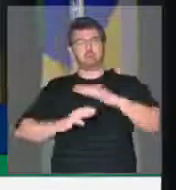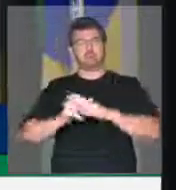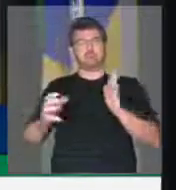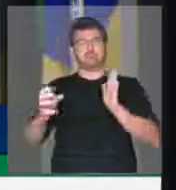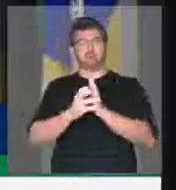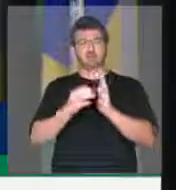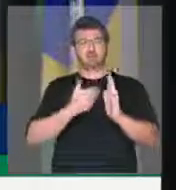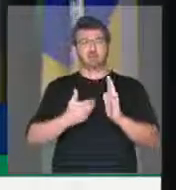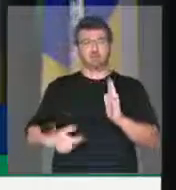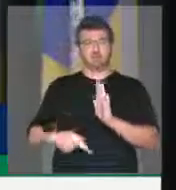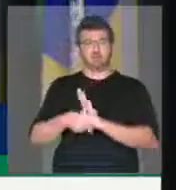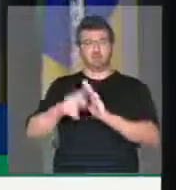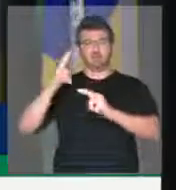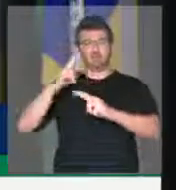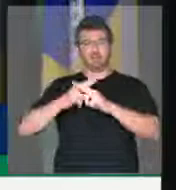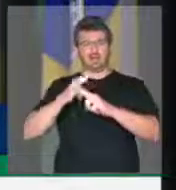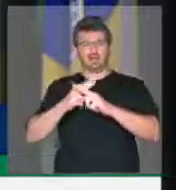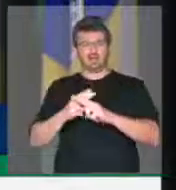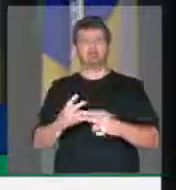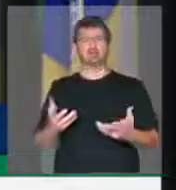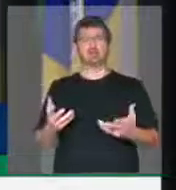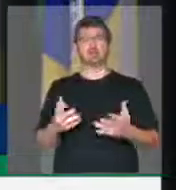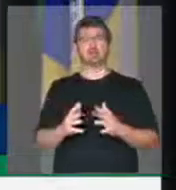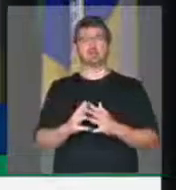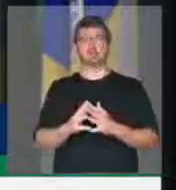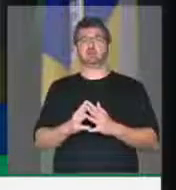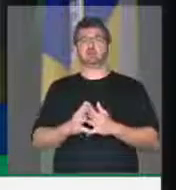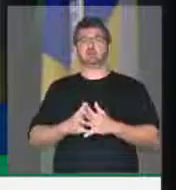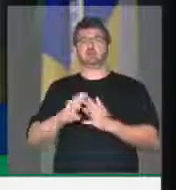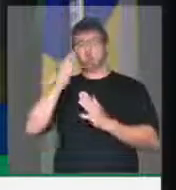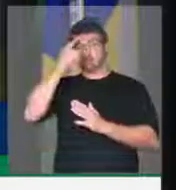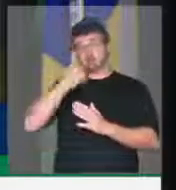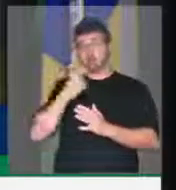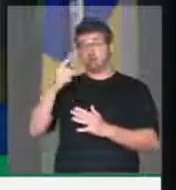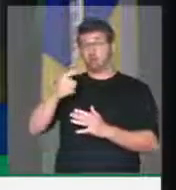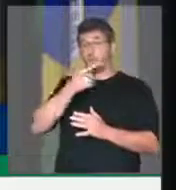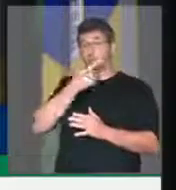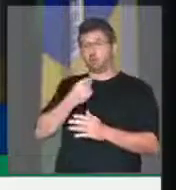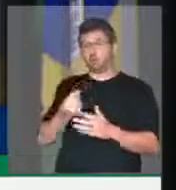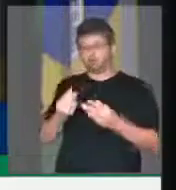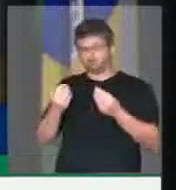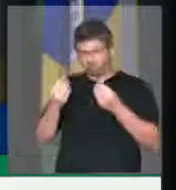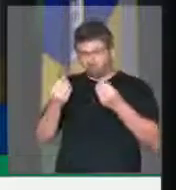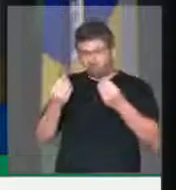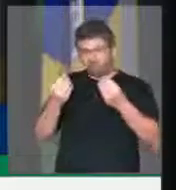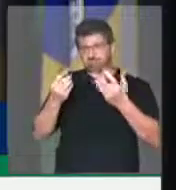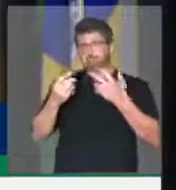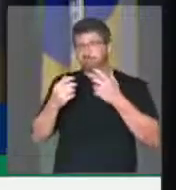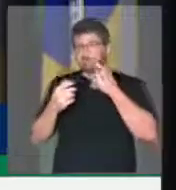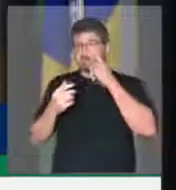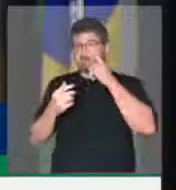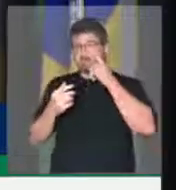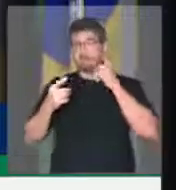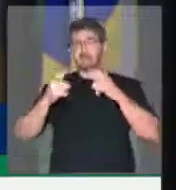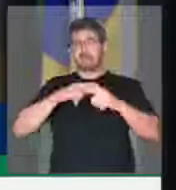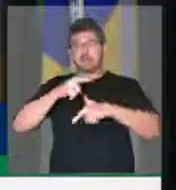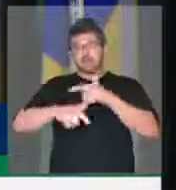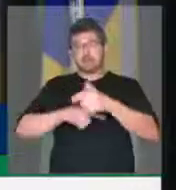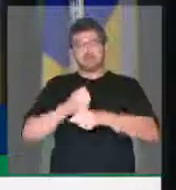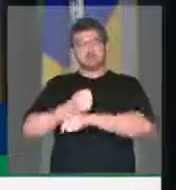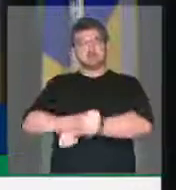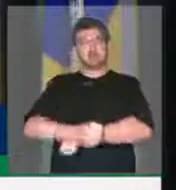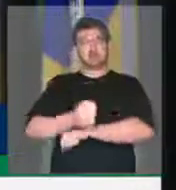quadro técnico, de Rondônia. O perfil dele, do cidadão realmente, que vive o serviço 24